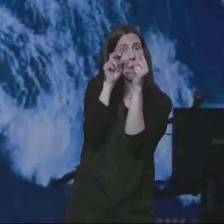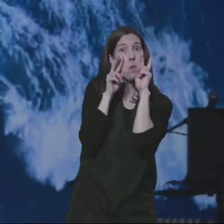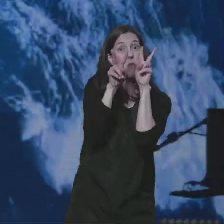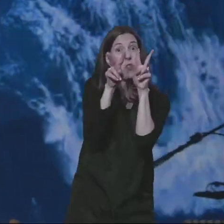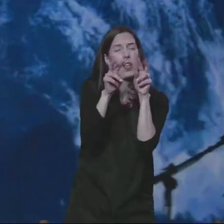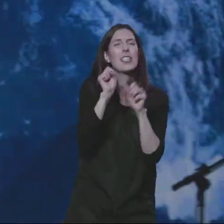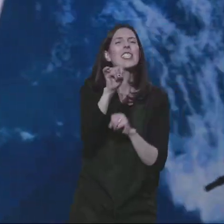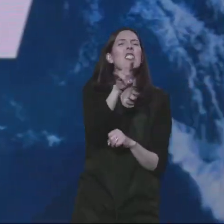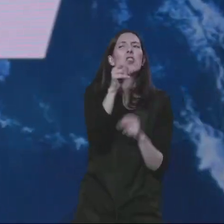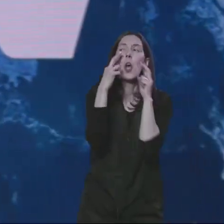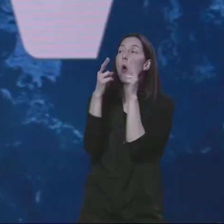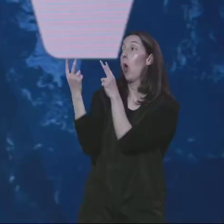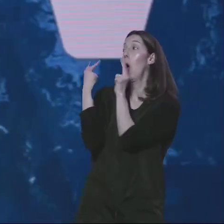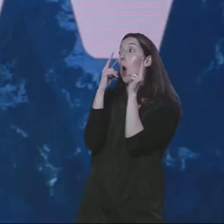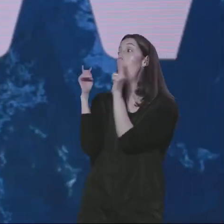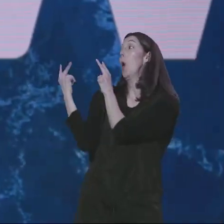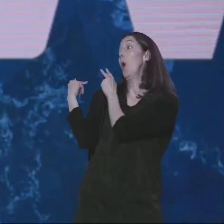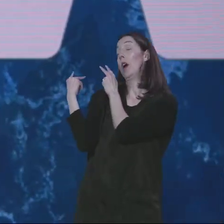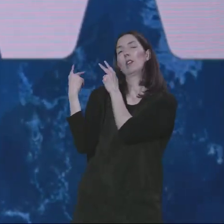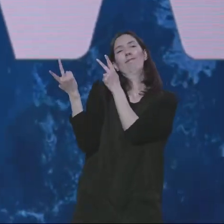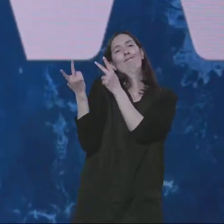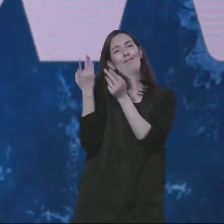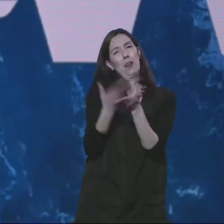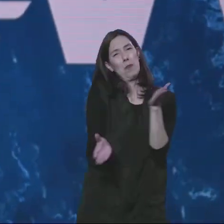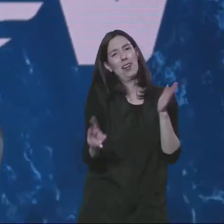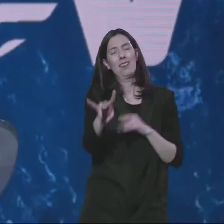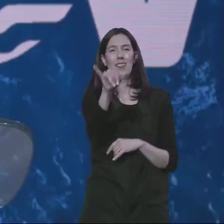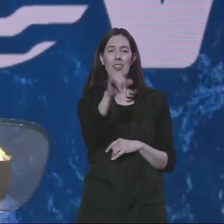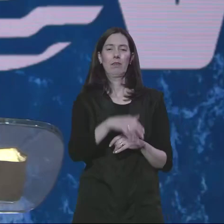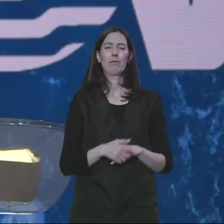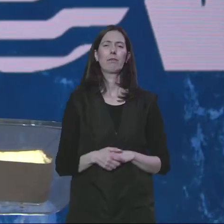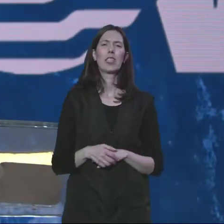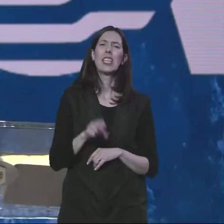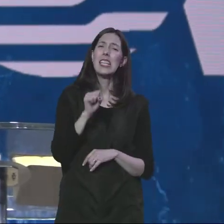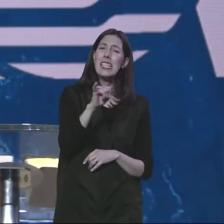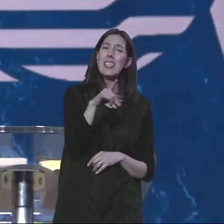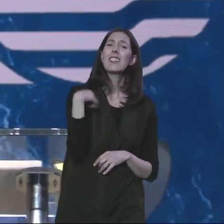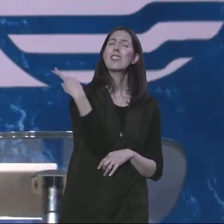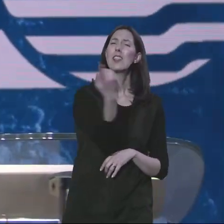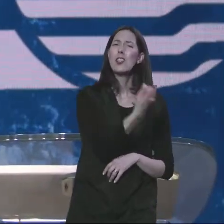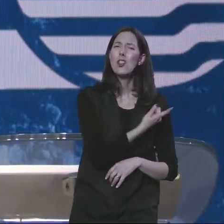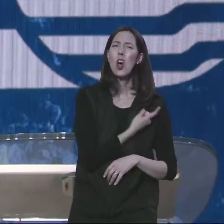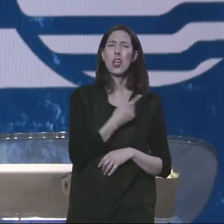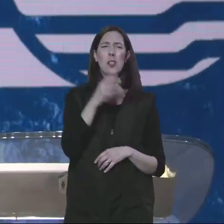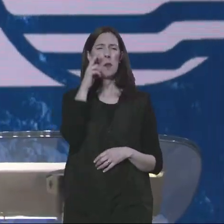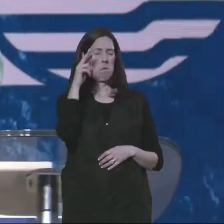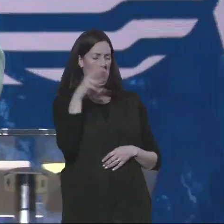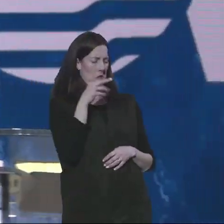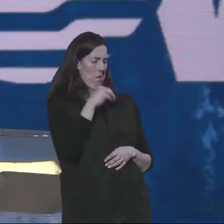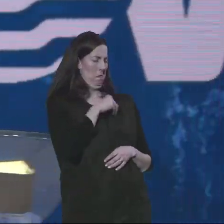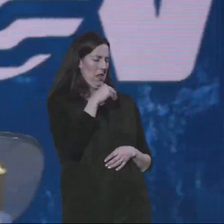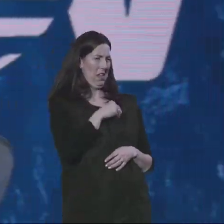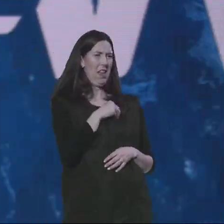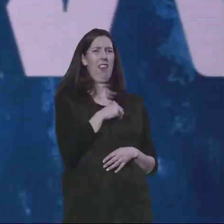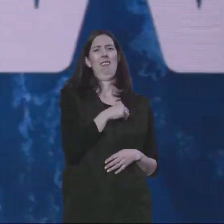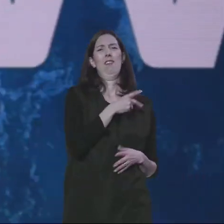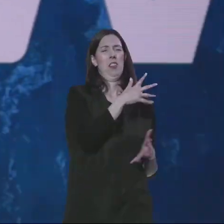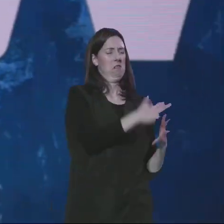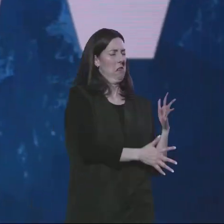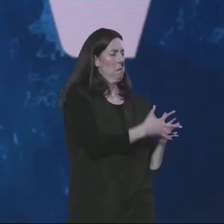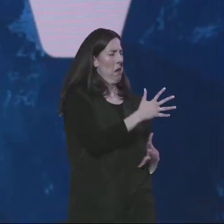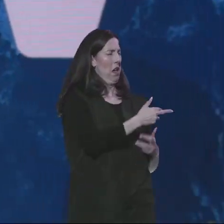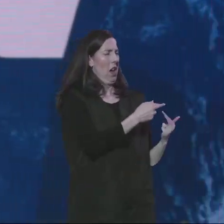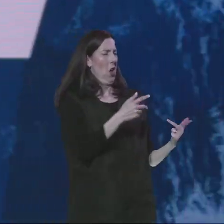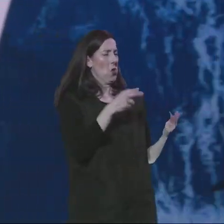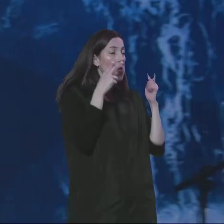Jesus, ele nos ensina aqui a olhar para Ele, a parar de olhar para o passado, a parar de olhar para o pecado, para aquilo que atrapalha.